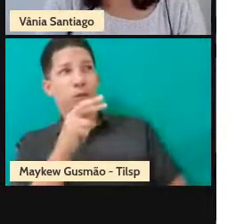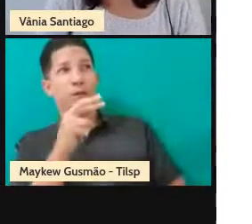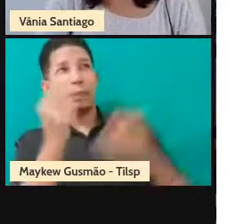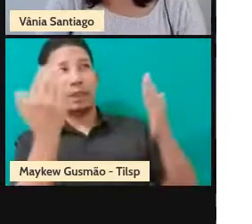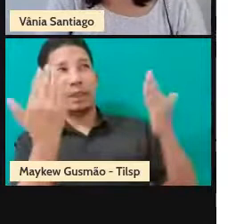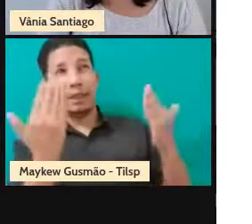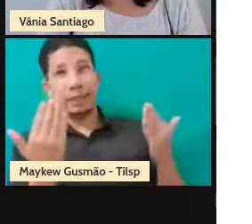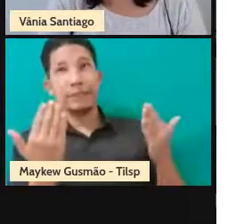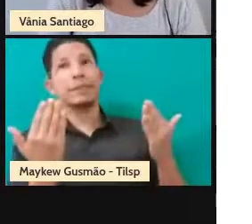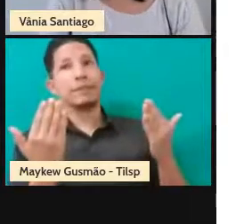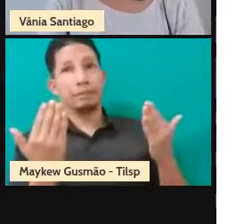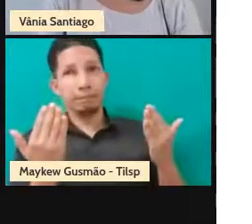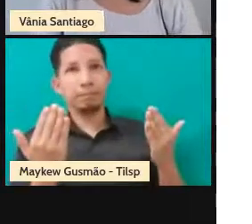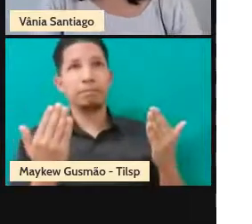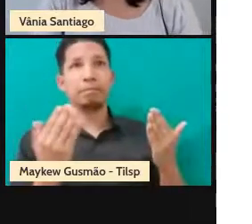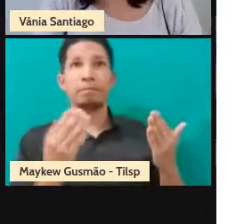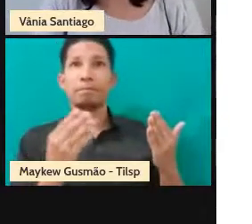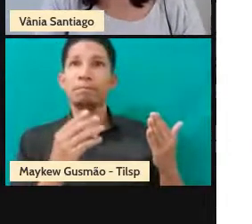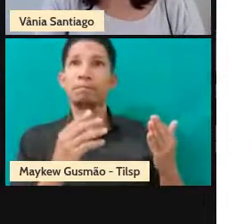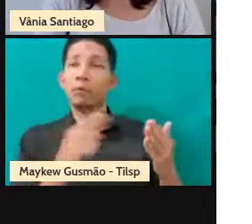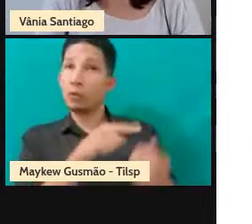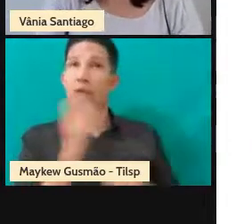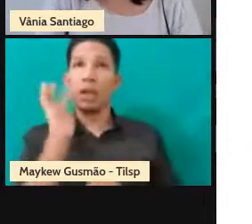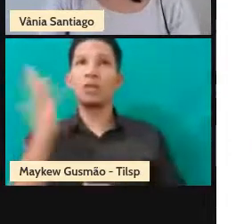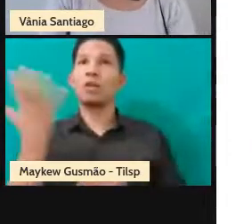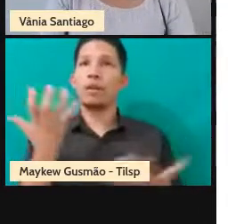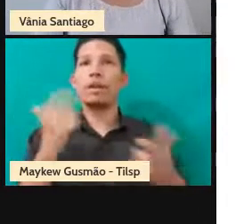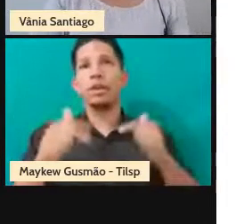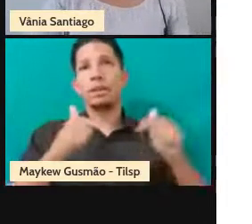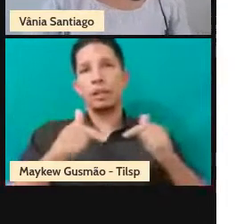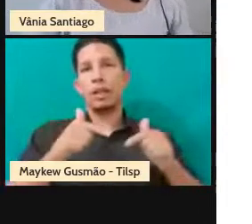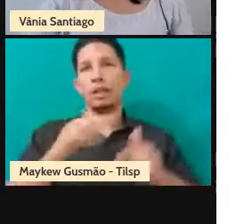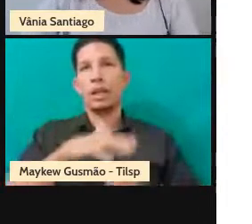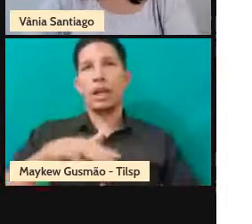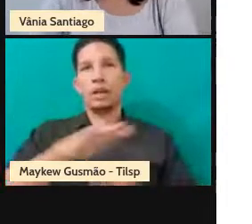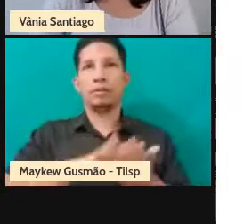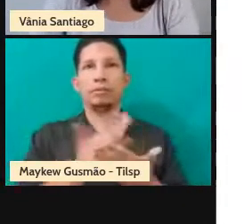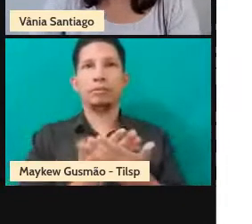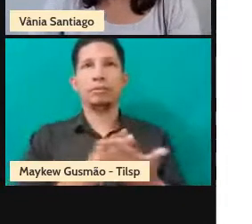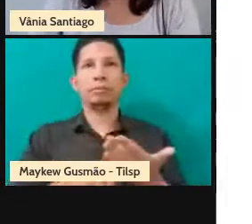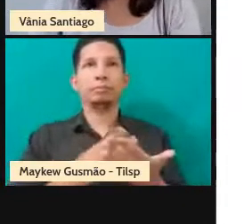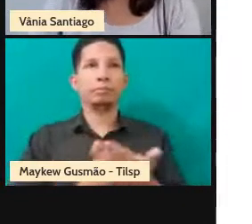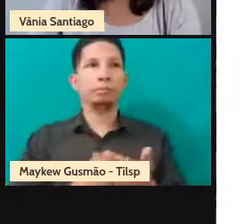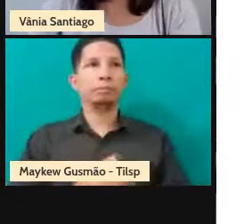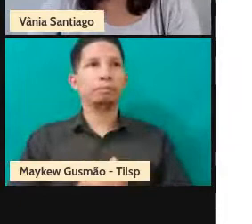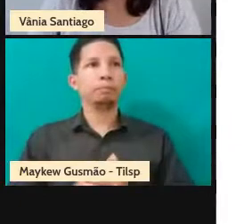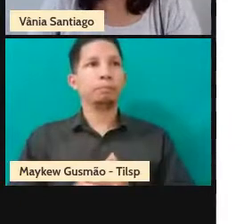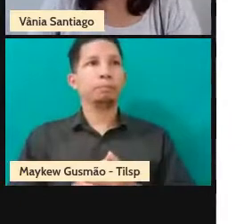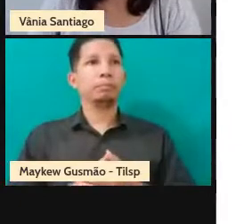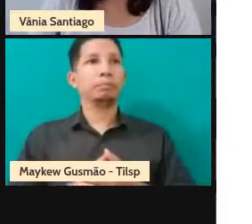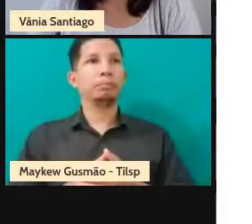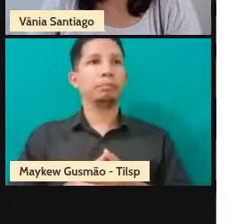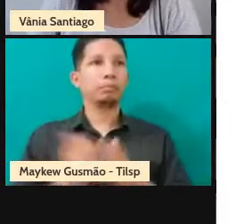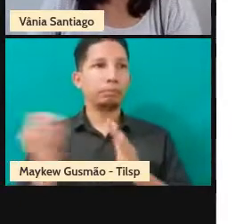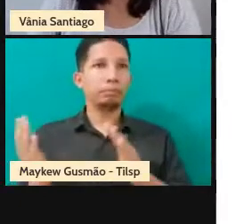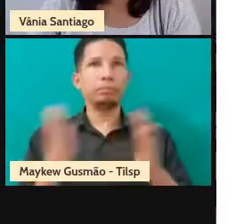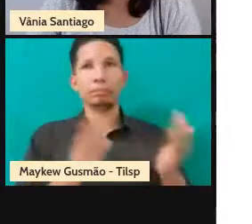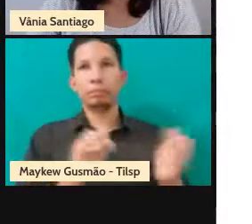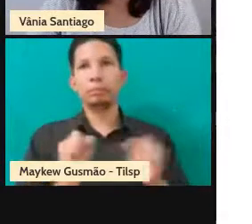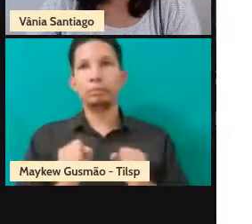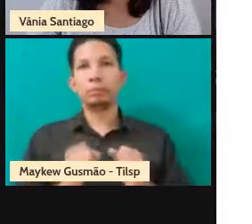ele decide atuar como intérprete ou como tradutor. Pode passar, por